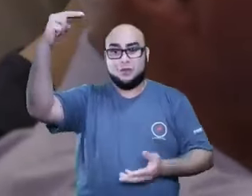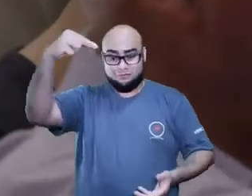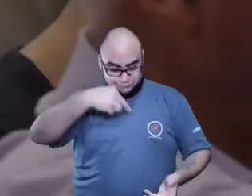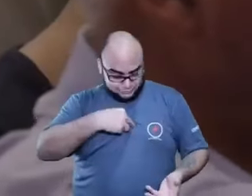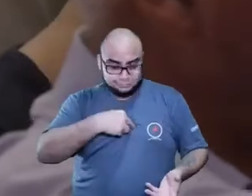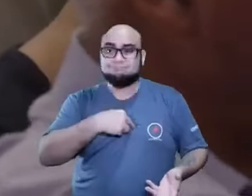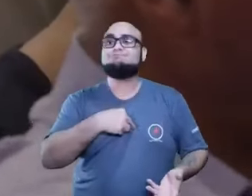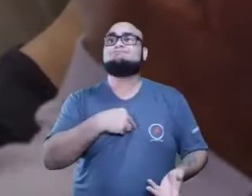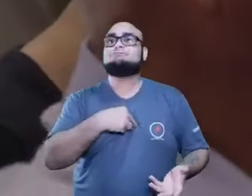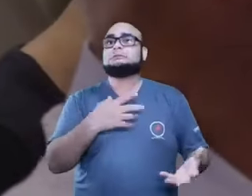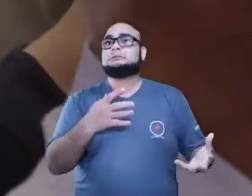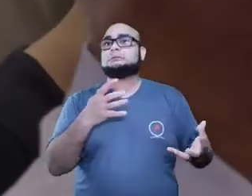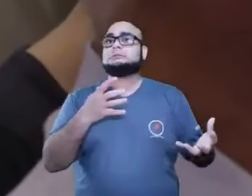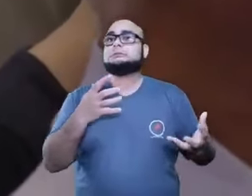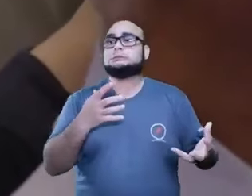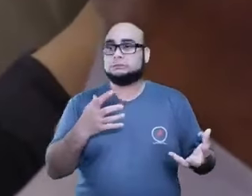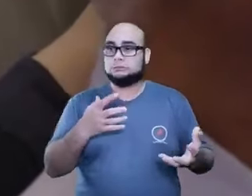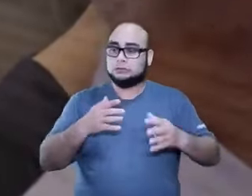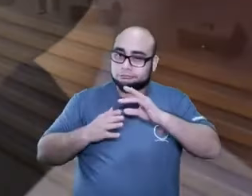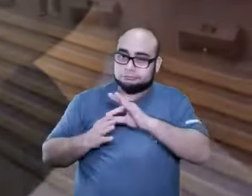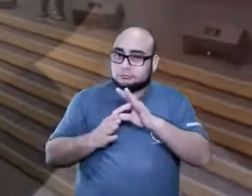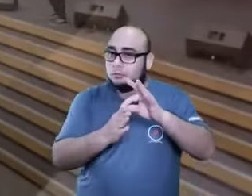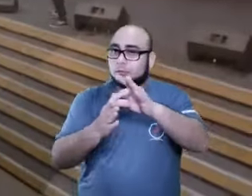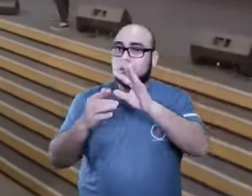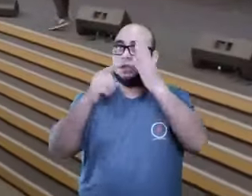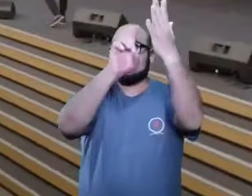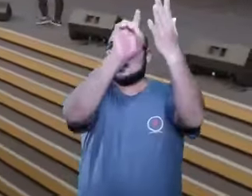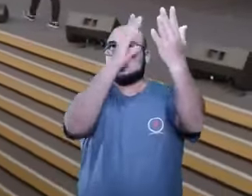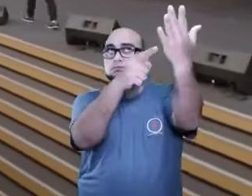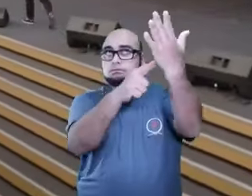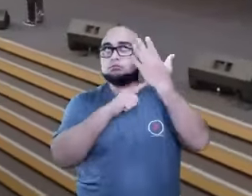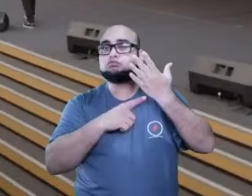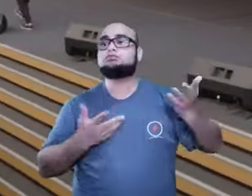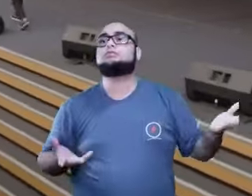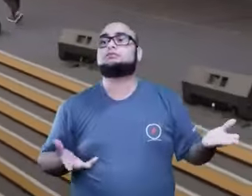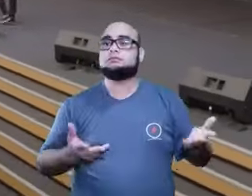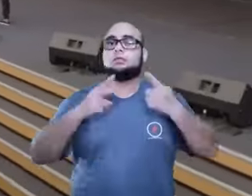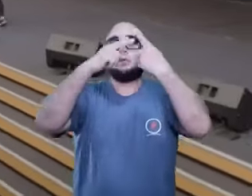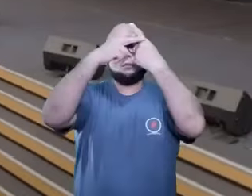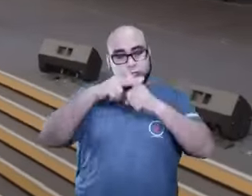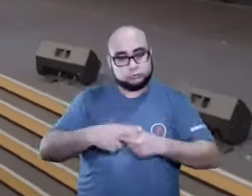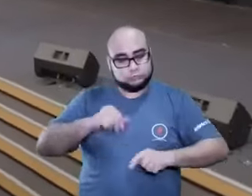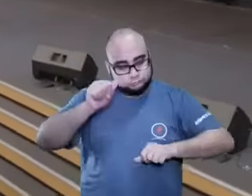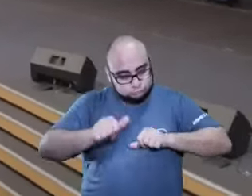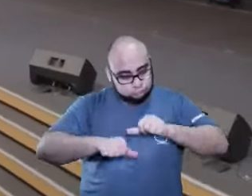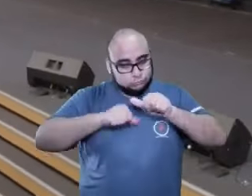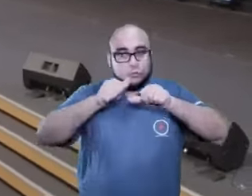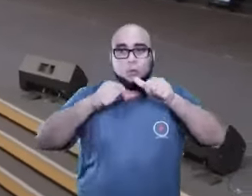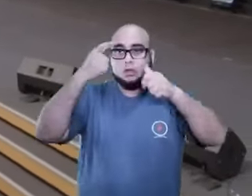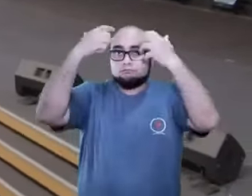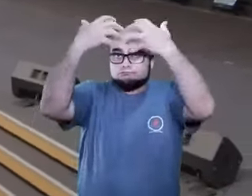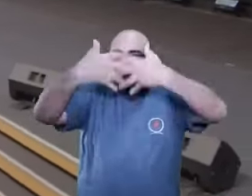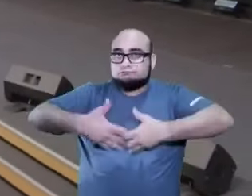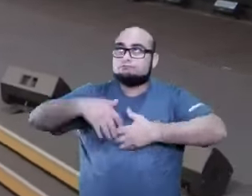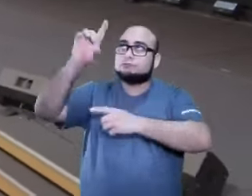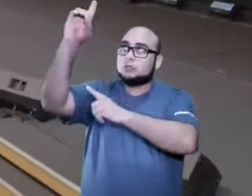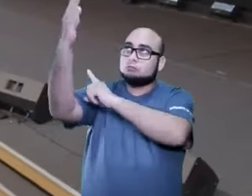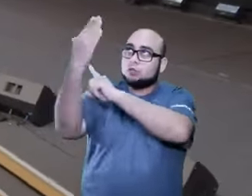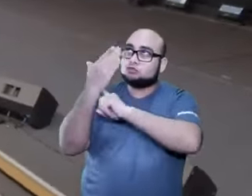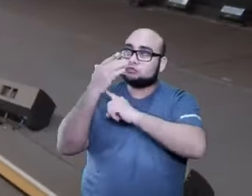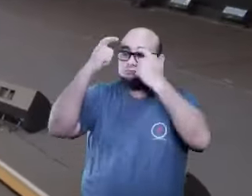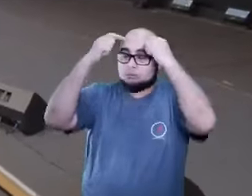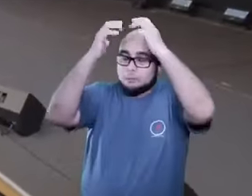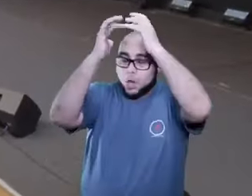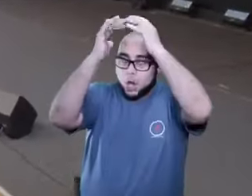e me guie e me ajude e me leve e me mostre e me passe no teu